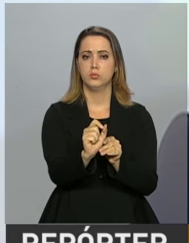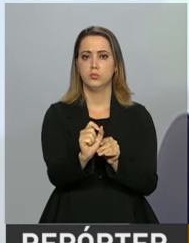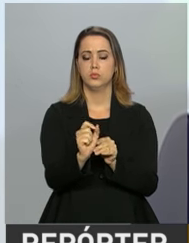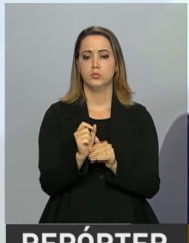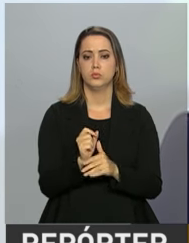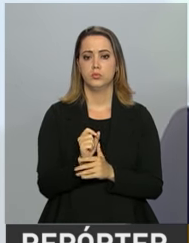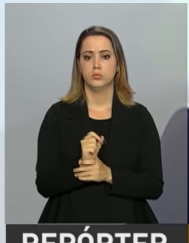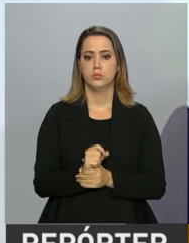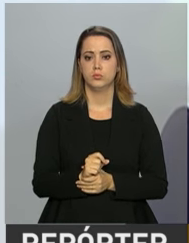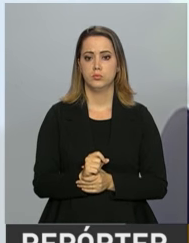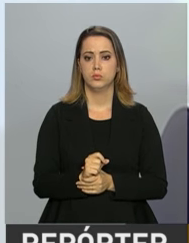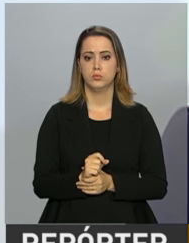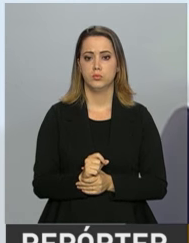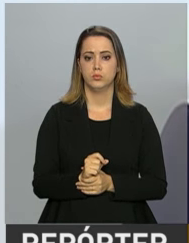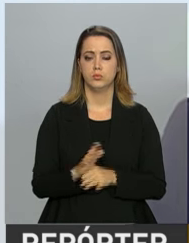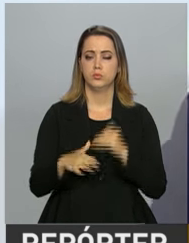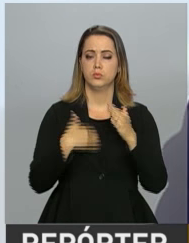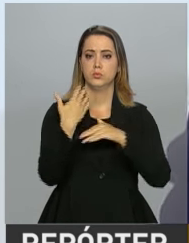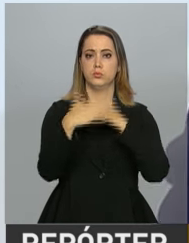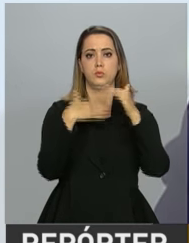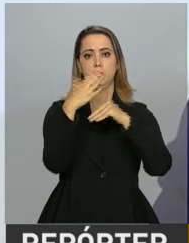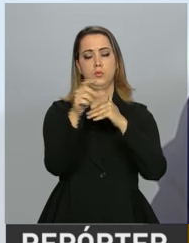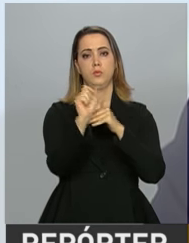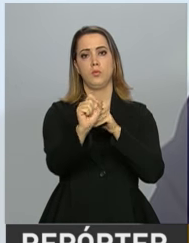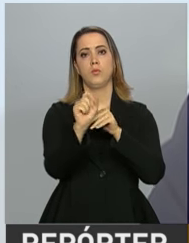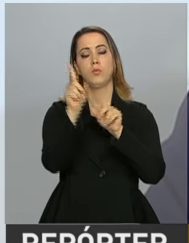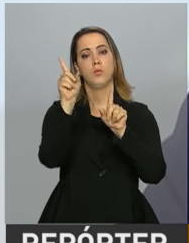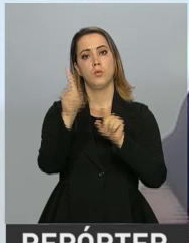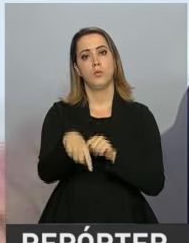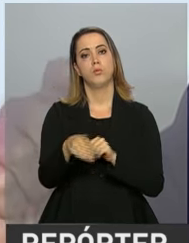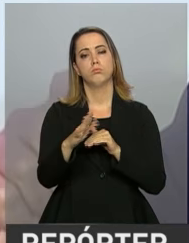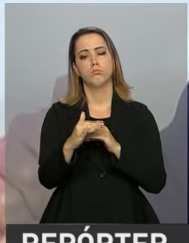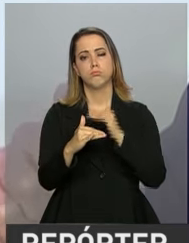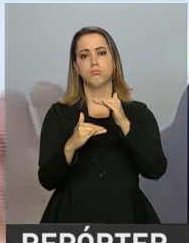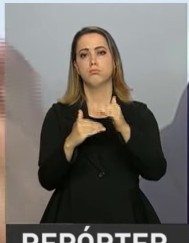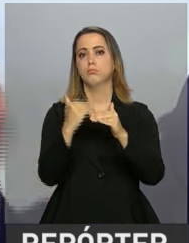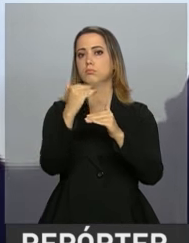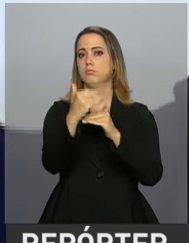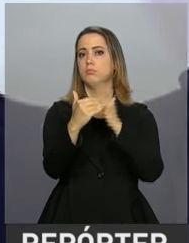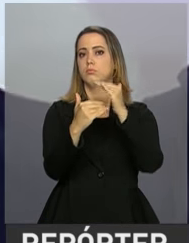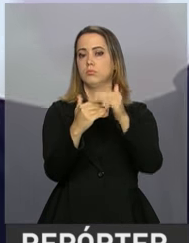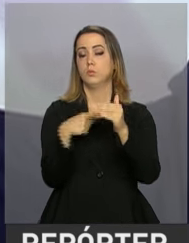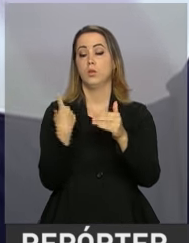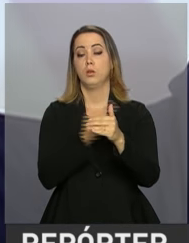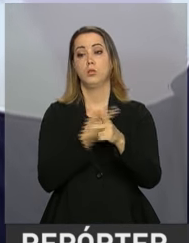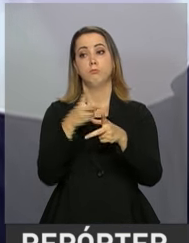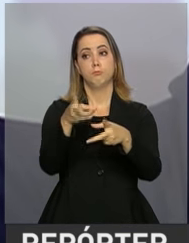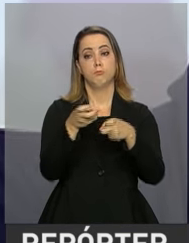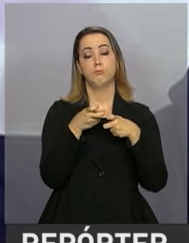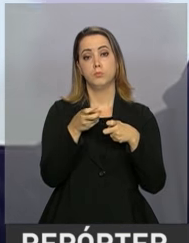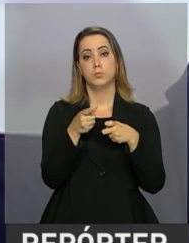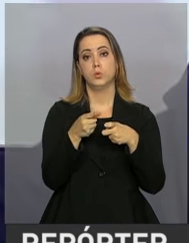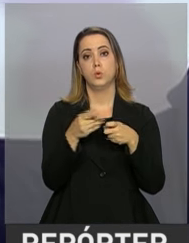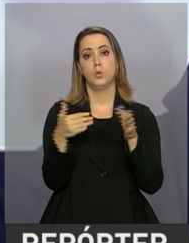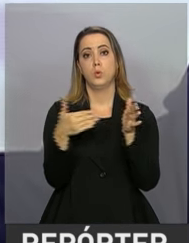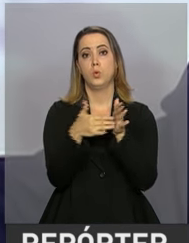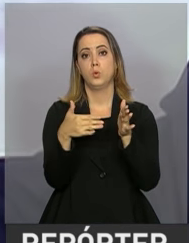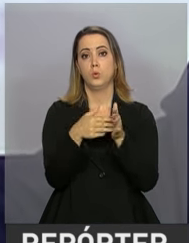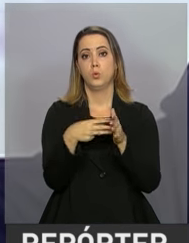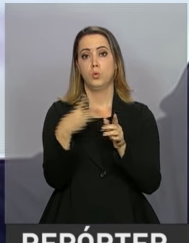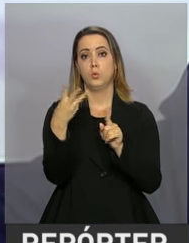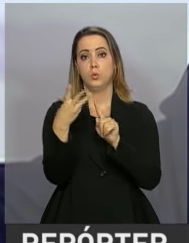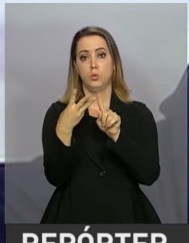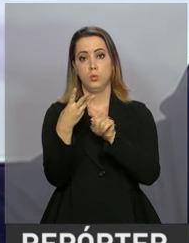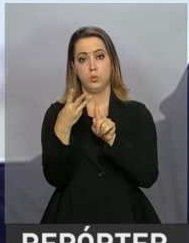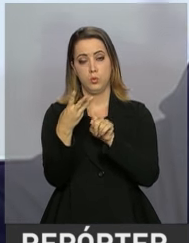O crescimento será gradual e a nossa expectativa é que no último